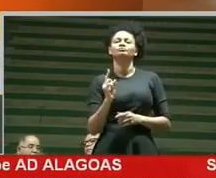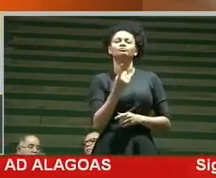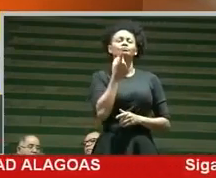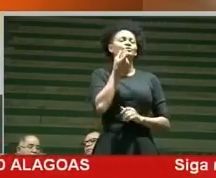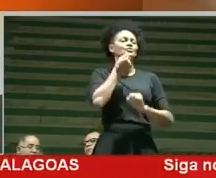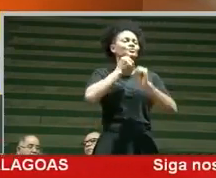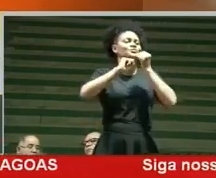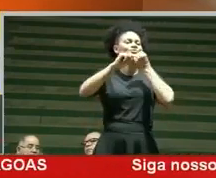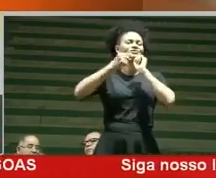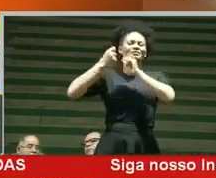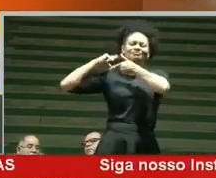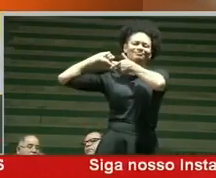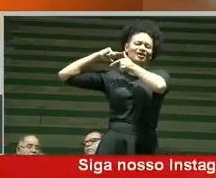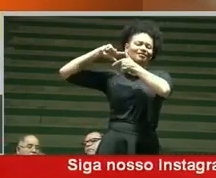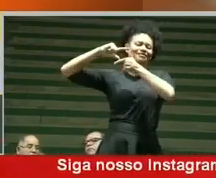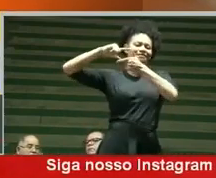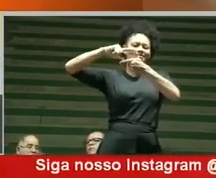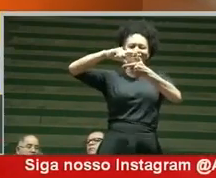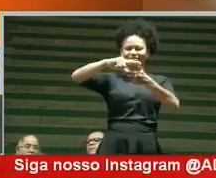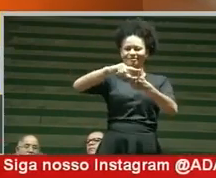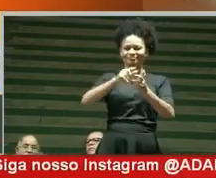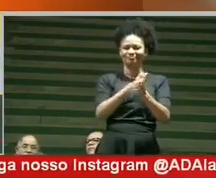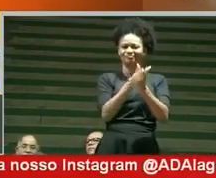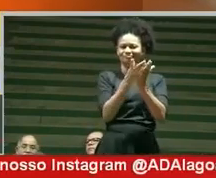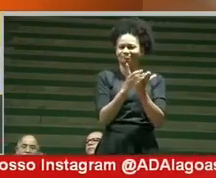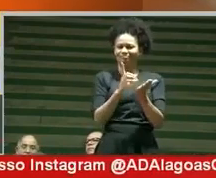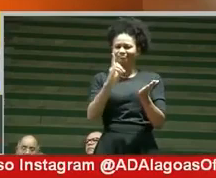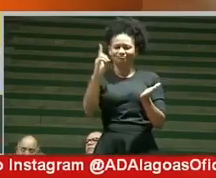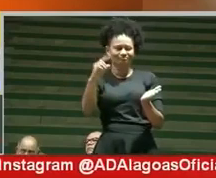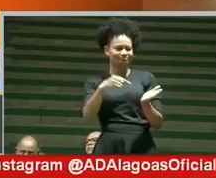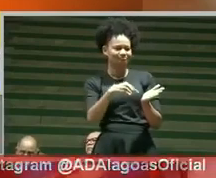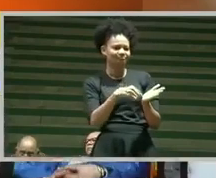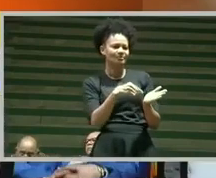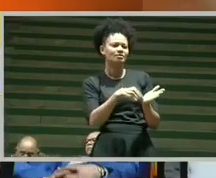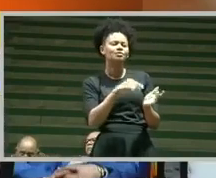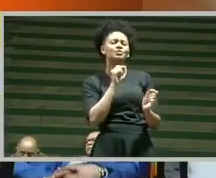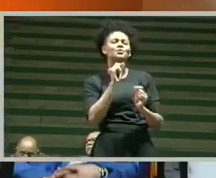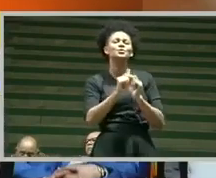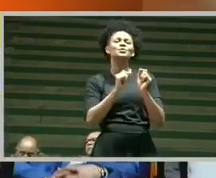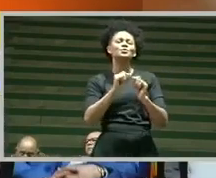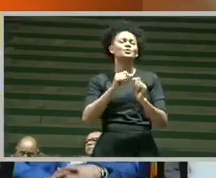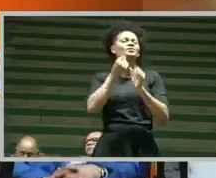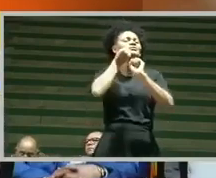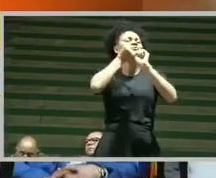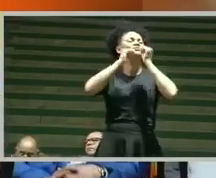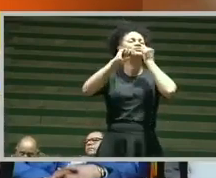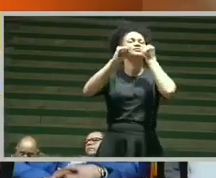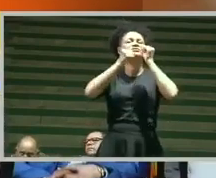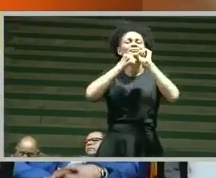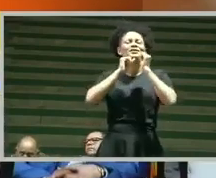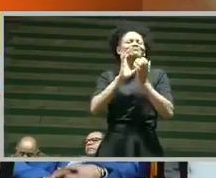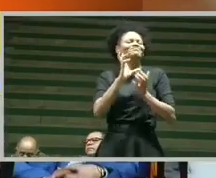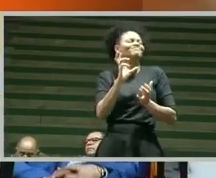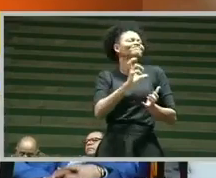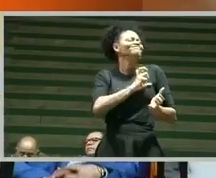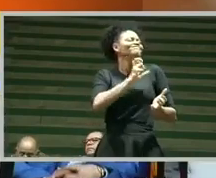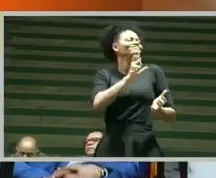salmos clássicos da Bíblia. Isto é, um daqueles salmos mais amados,